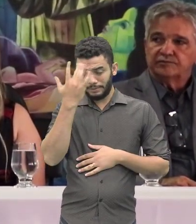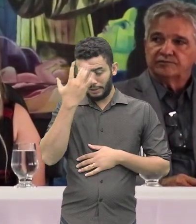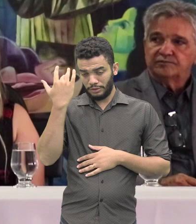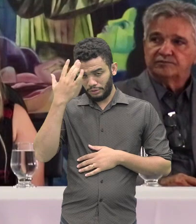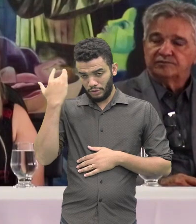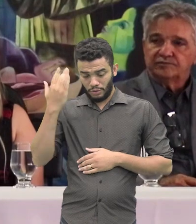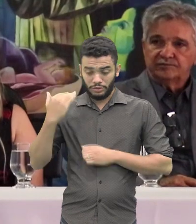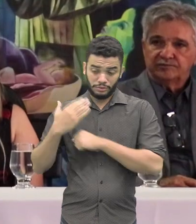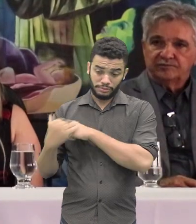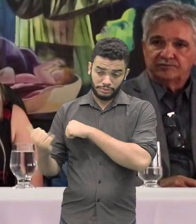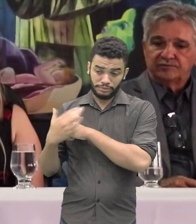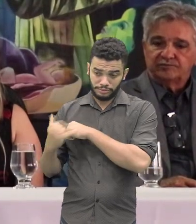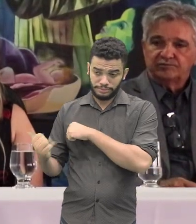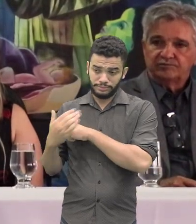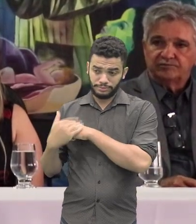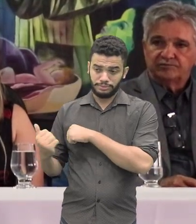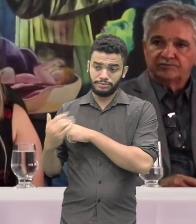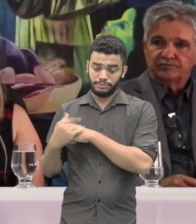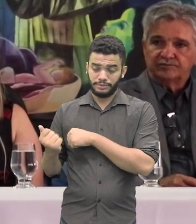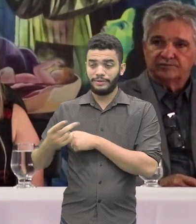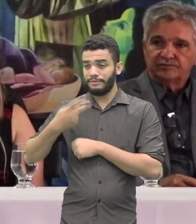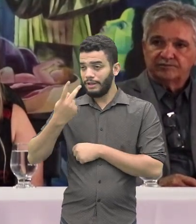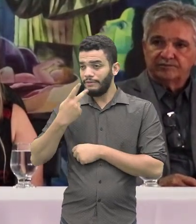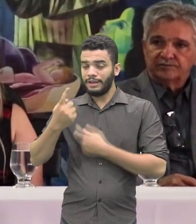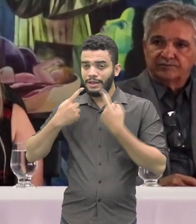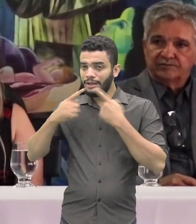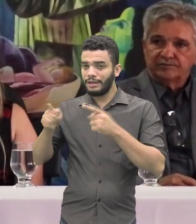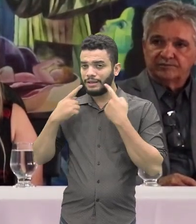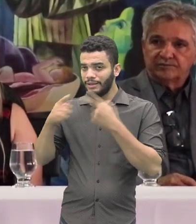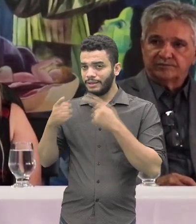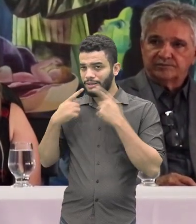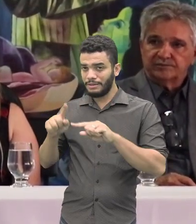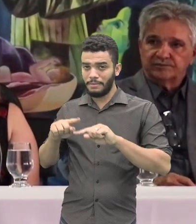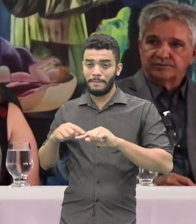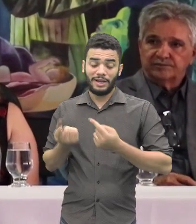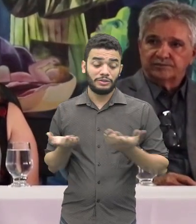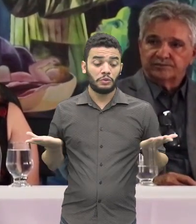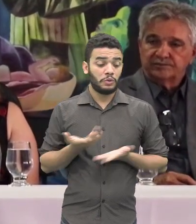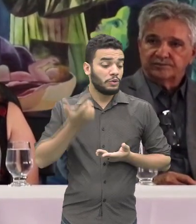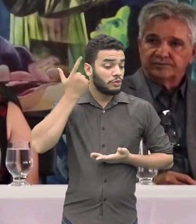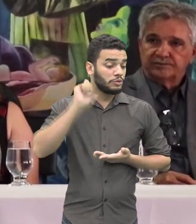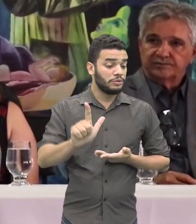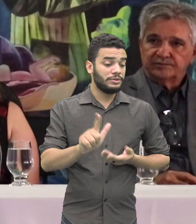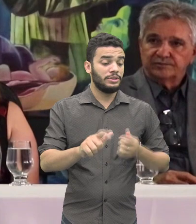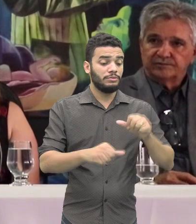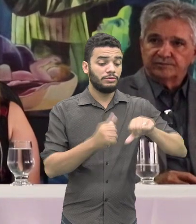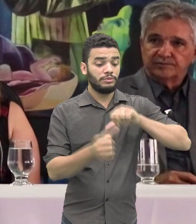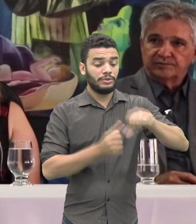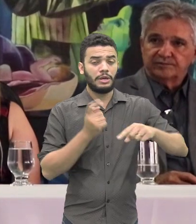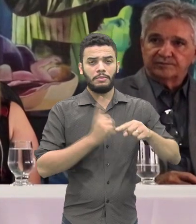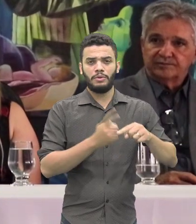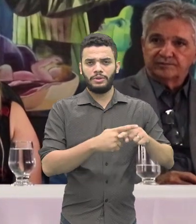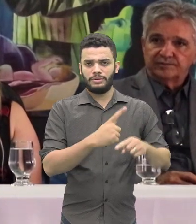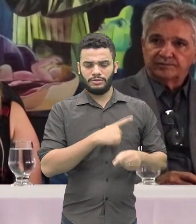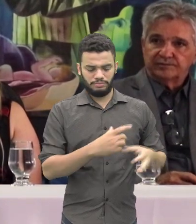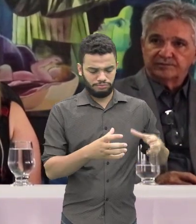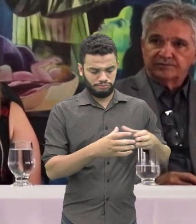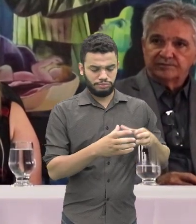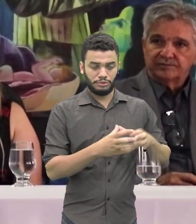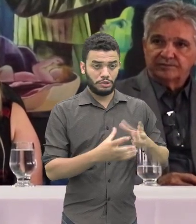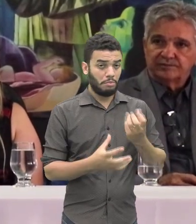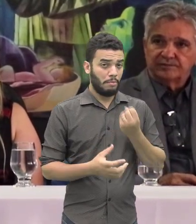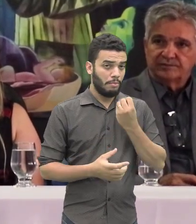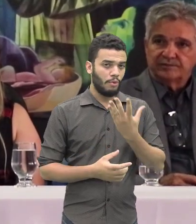essa nova visão do Ministério Público de estar sendo parceiro e nos orientando cobrando mas